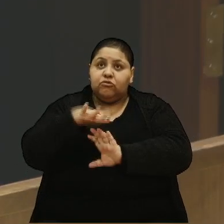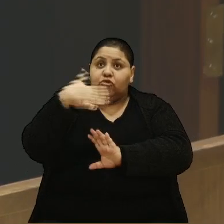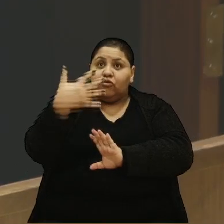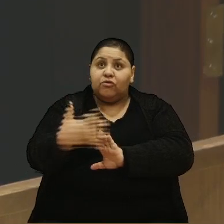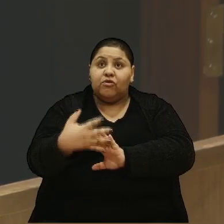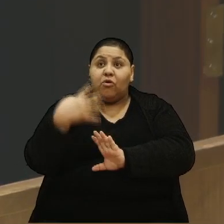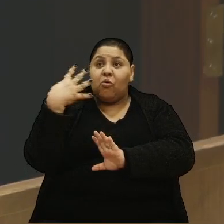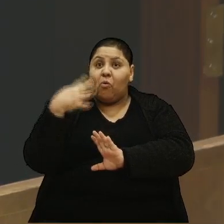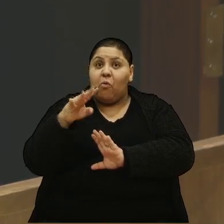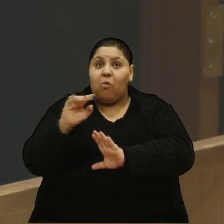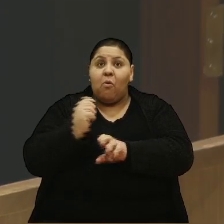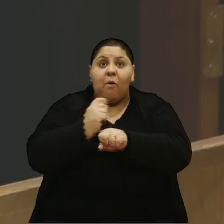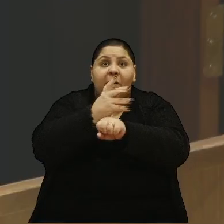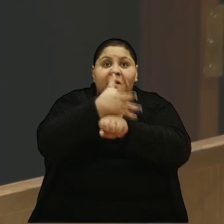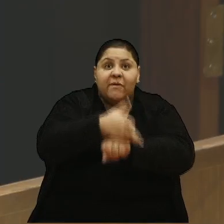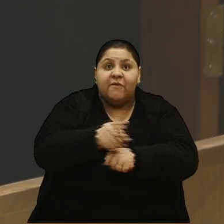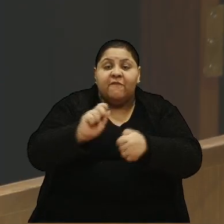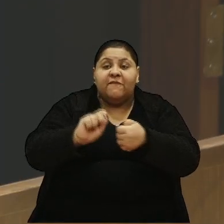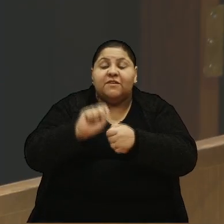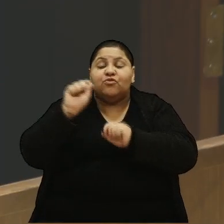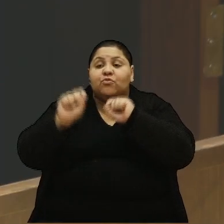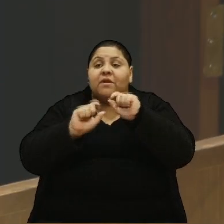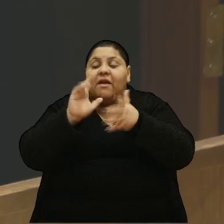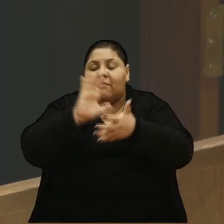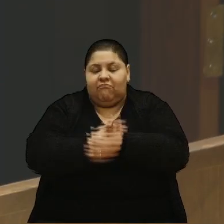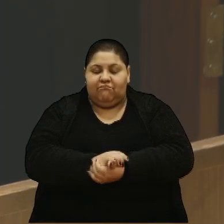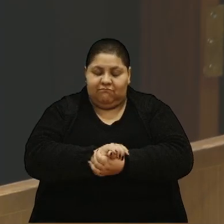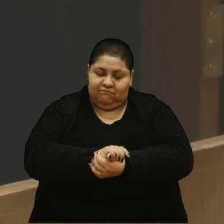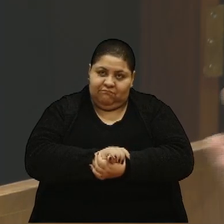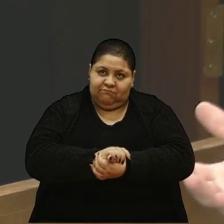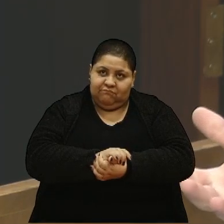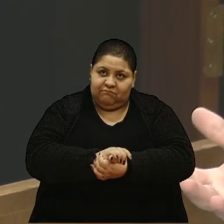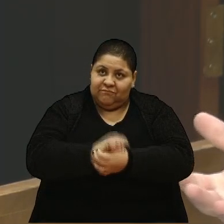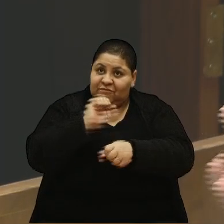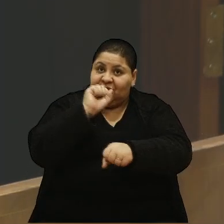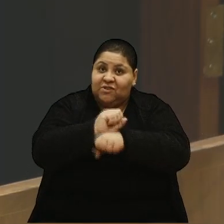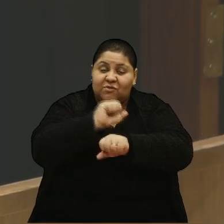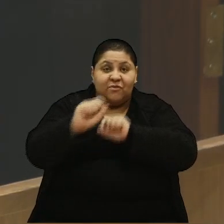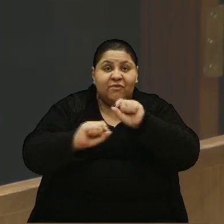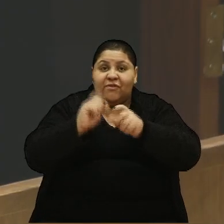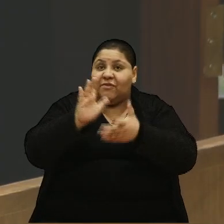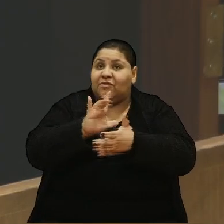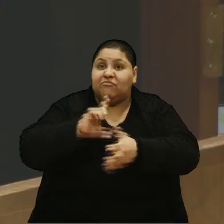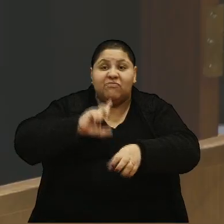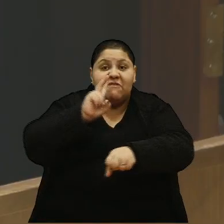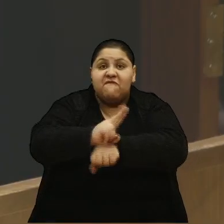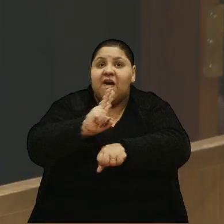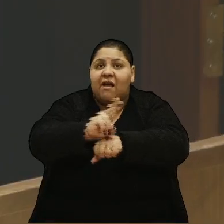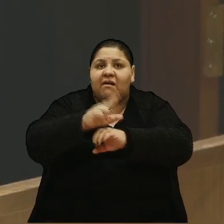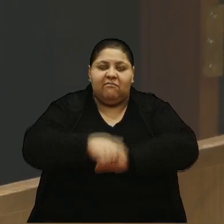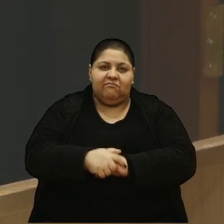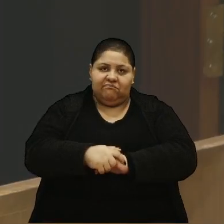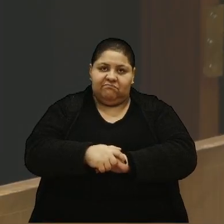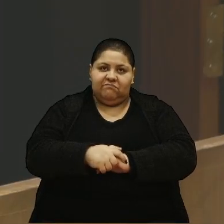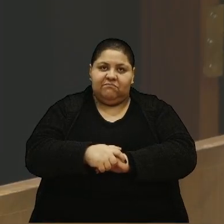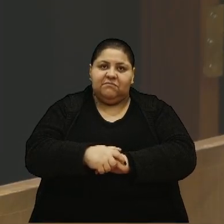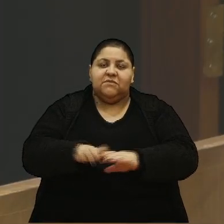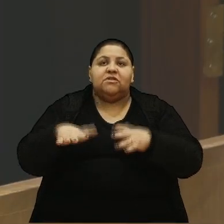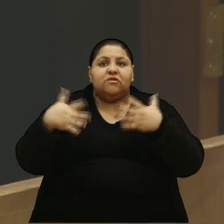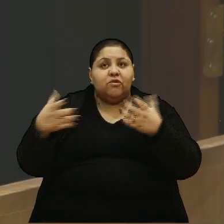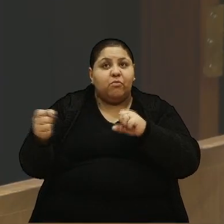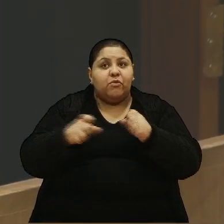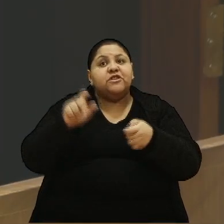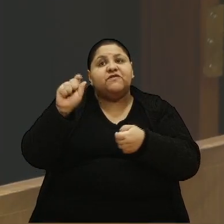desde as 4 da manhã fazendo o quê? Está esperando o quê se não tem mais vaga? Então o que a gente